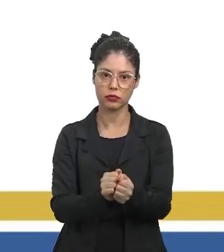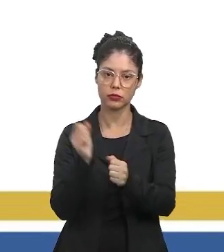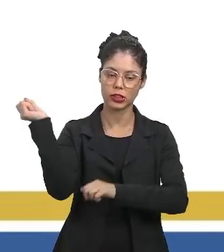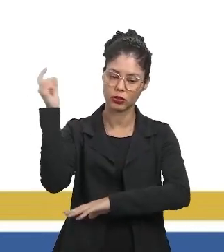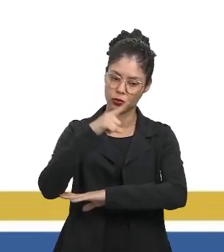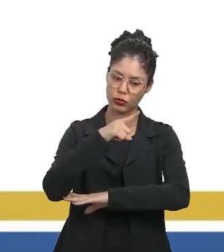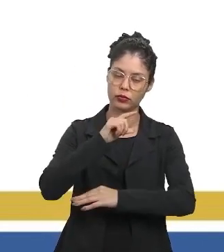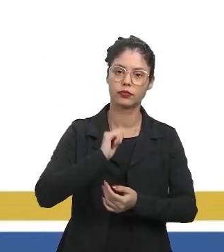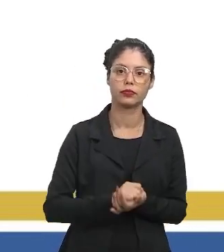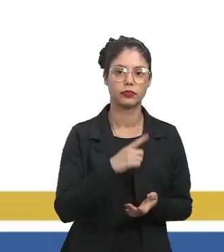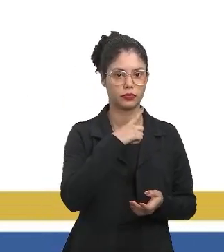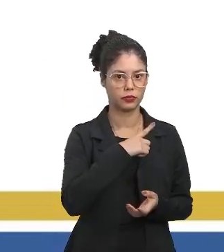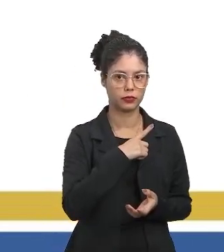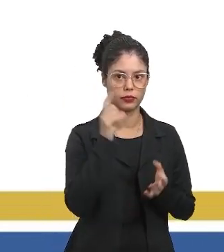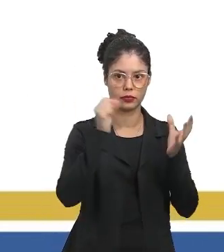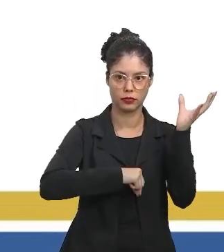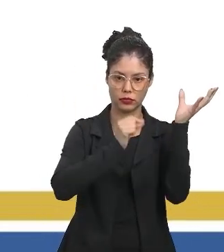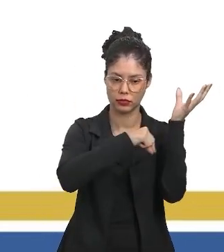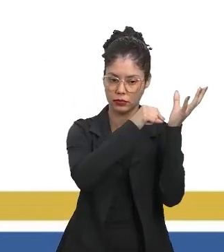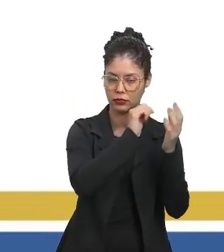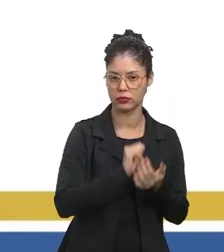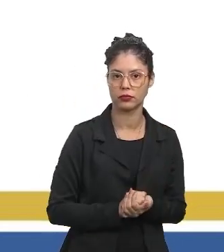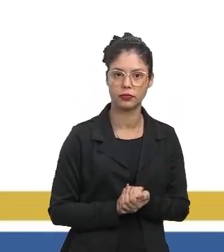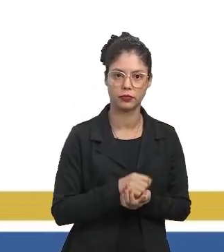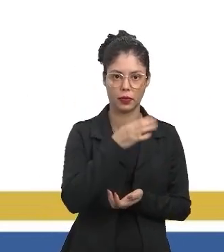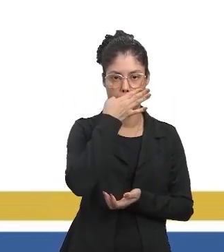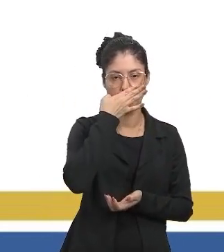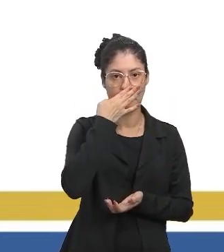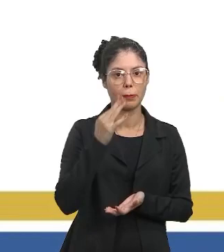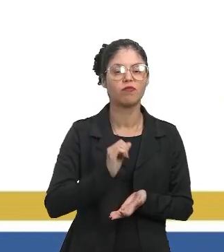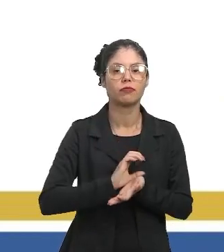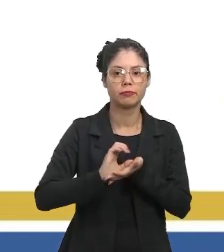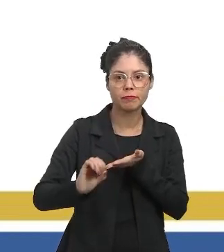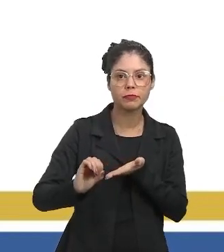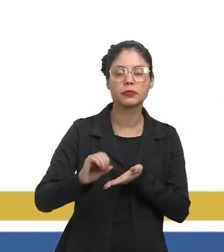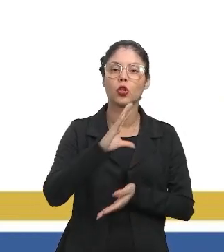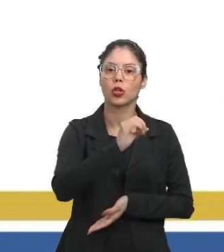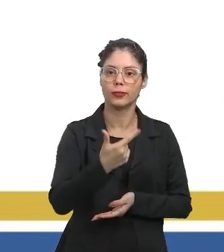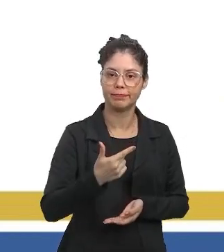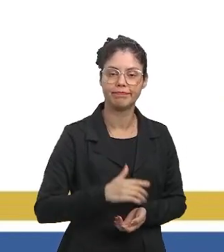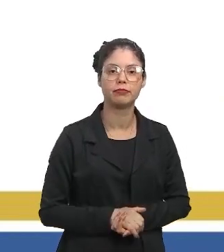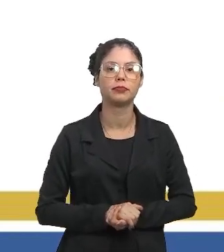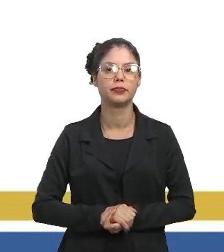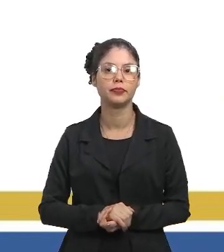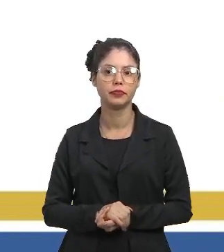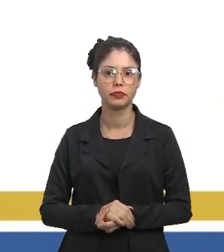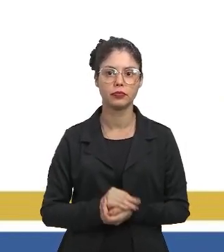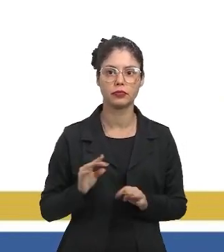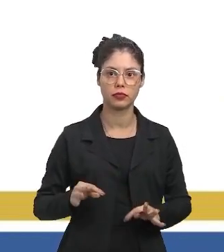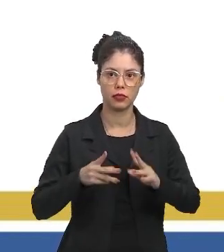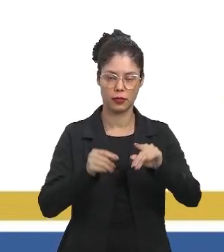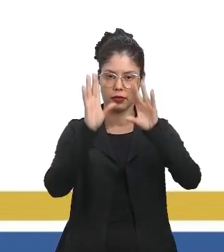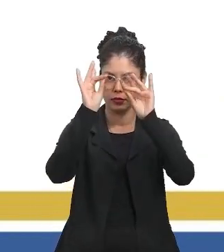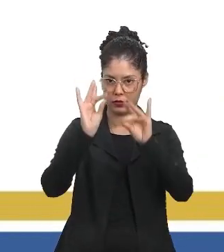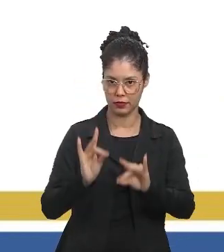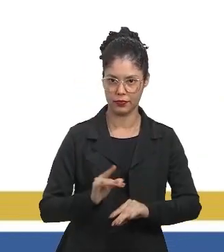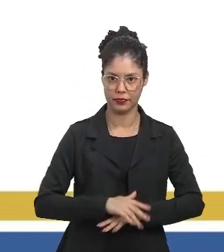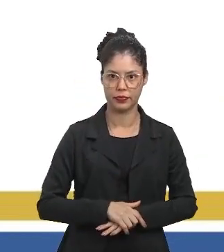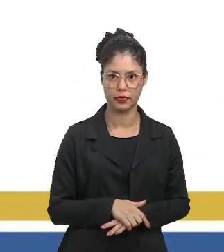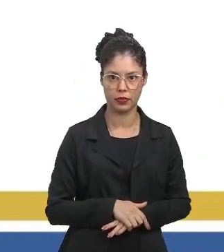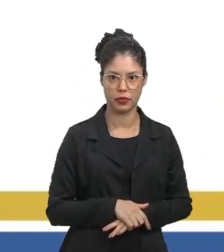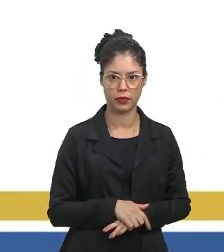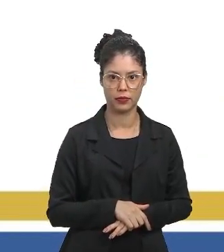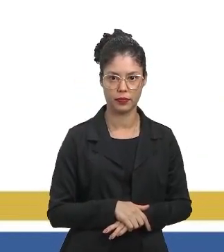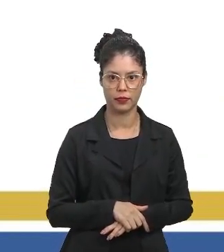luz, vai haver a formação de matéria orgânica e oxigênio. Então está aí descrito para vocês todo esse